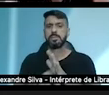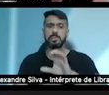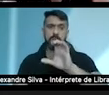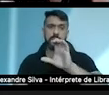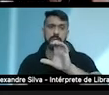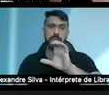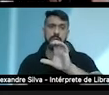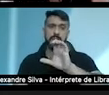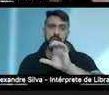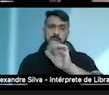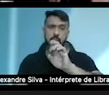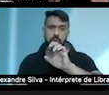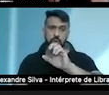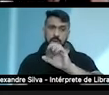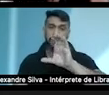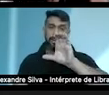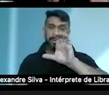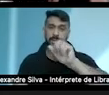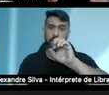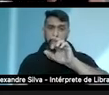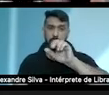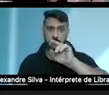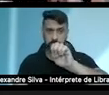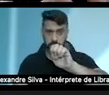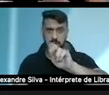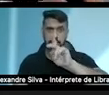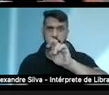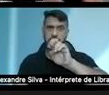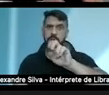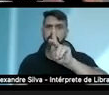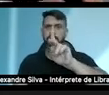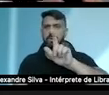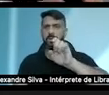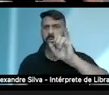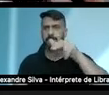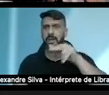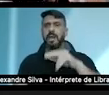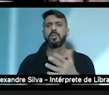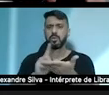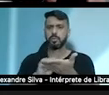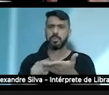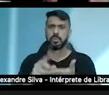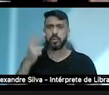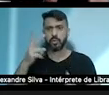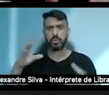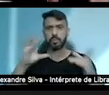Da Caroline Pérez Klein, foram publicados, então, 2 artigos aqui nesse trabalho especificamente,